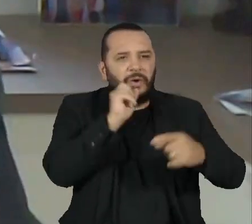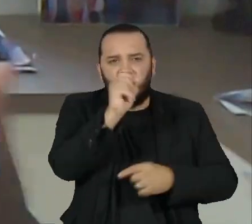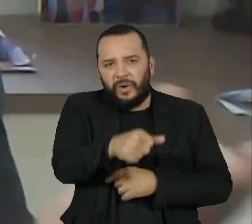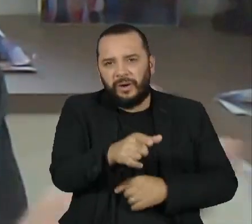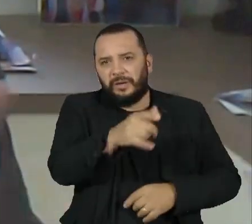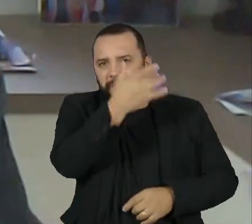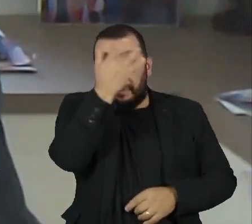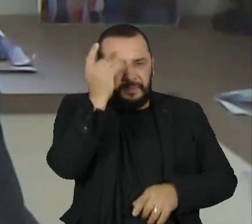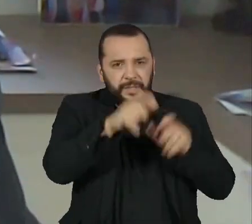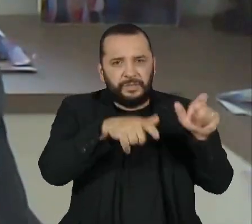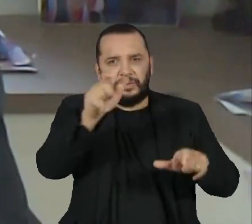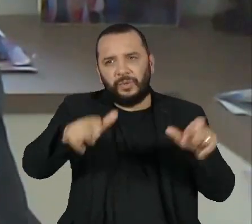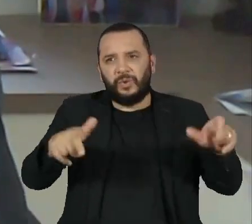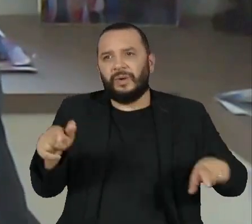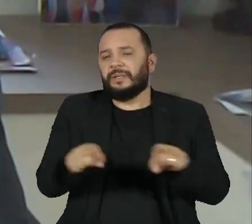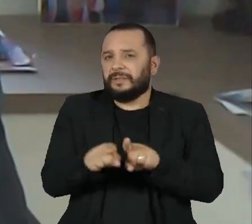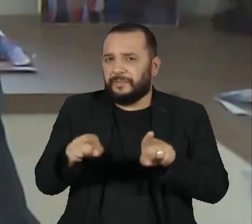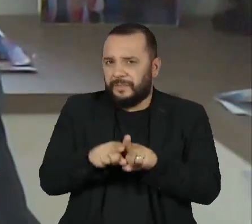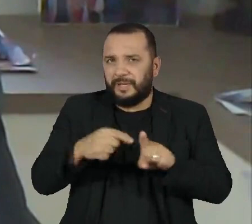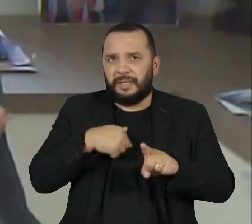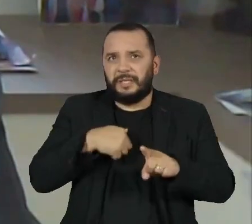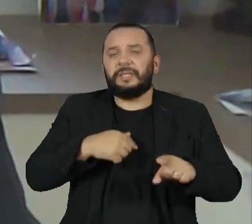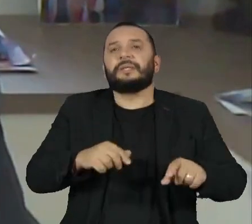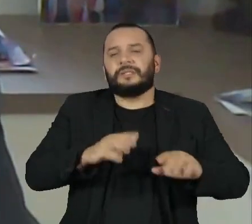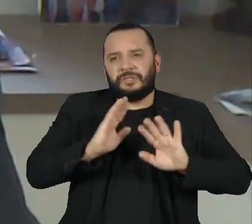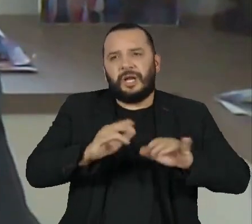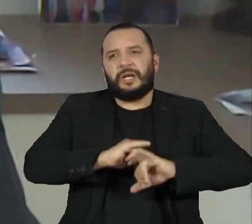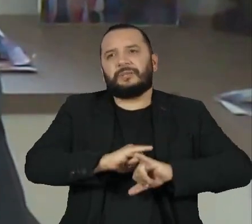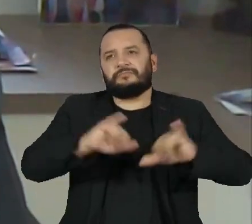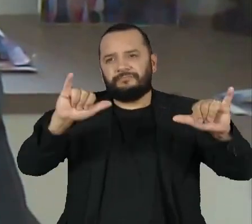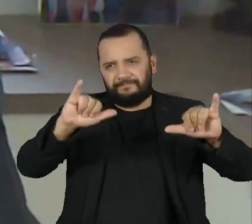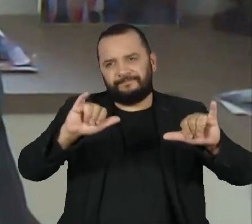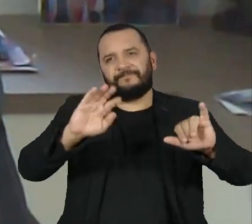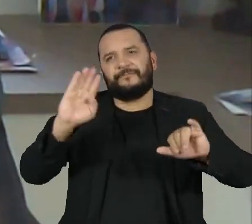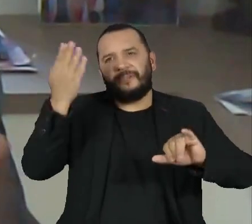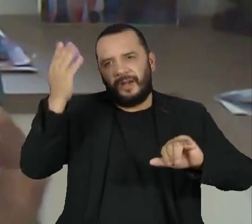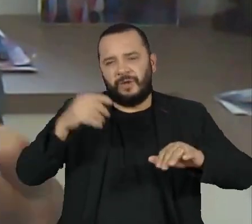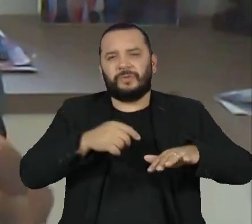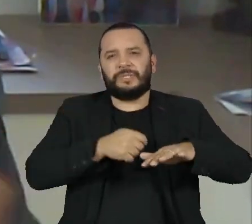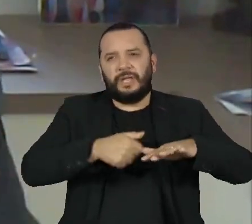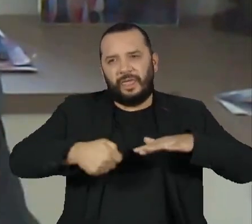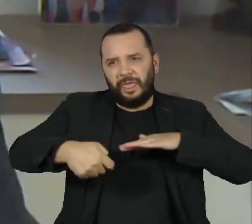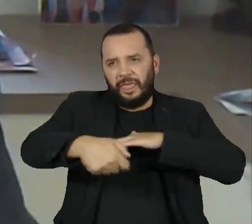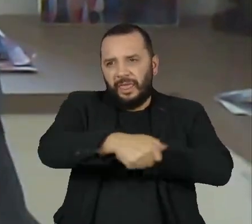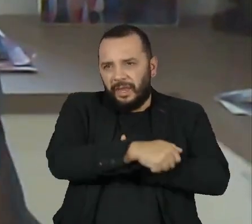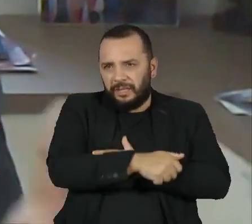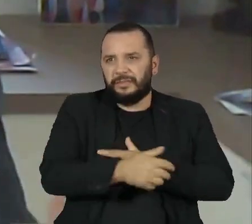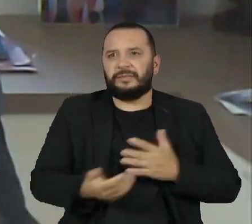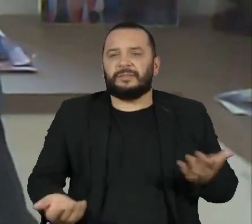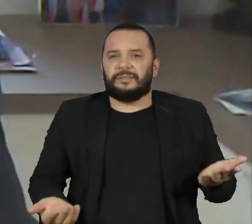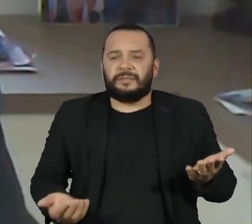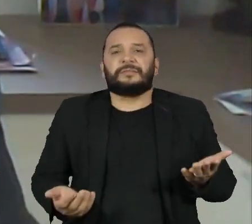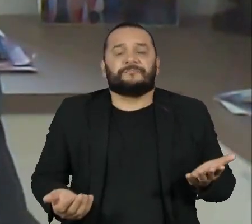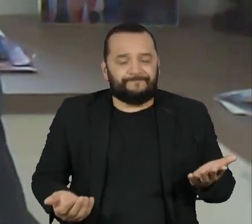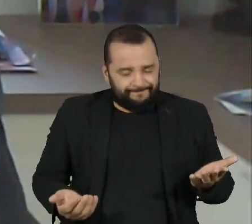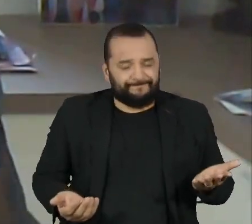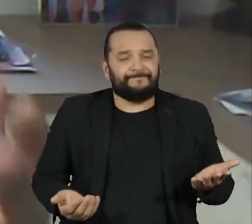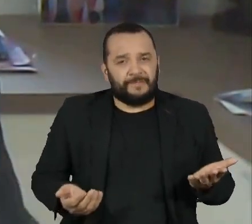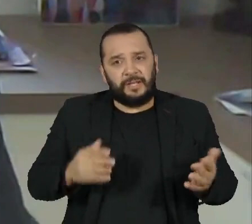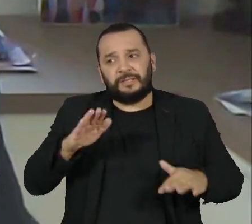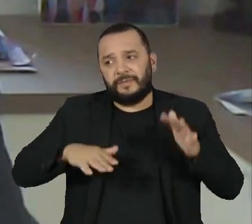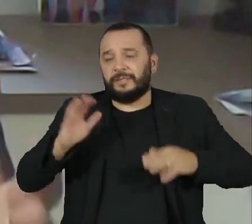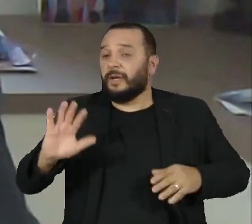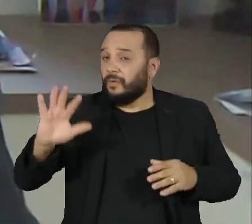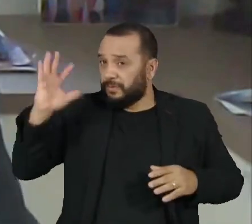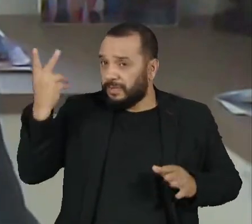divulgação, como é dito normalmente, as chamadas fake news, quer dizer, informações que são absolutamente falsas, não correspondem